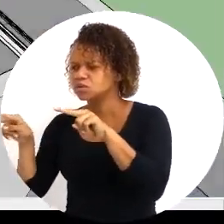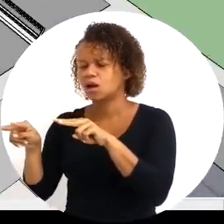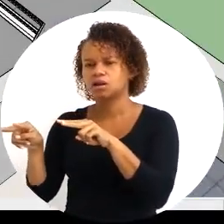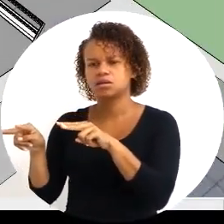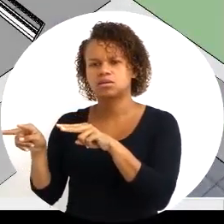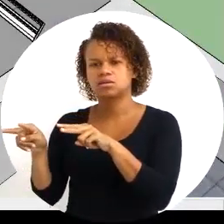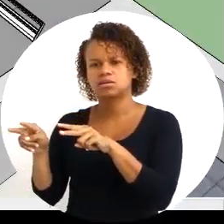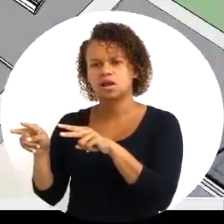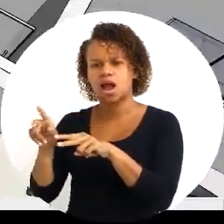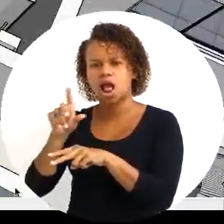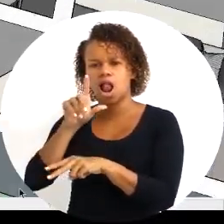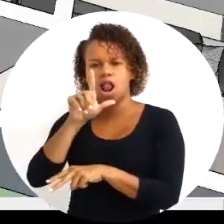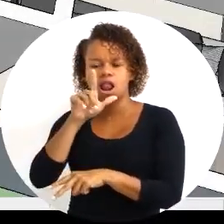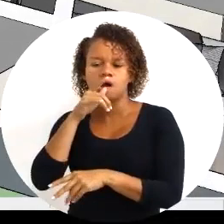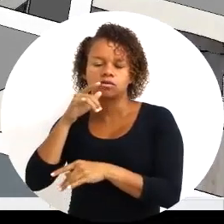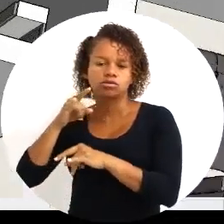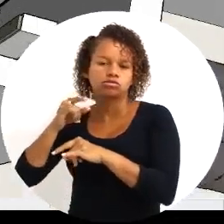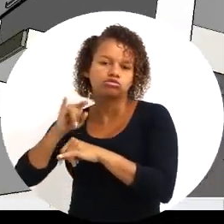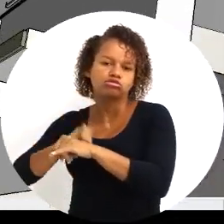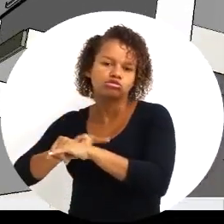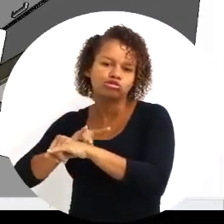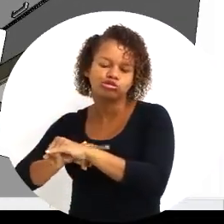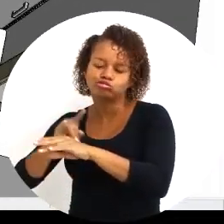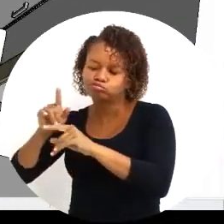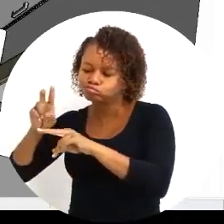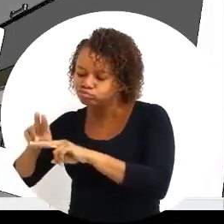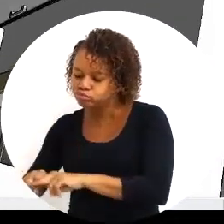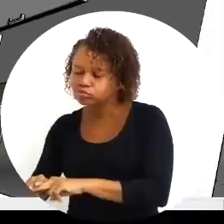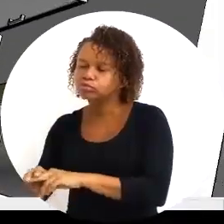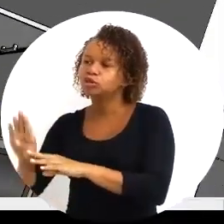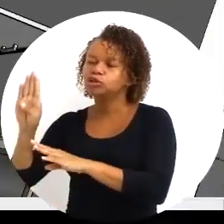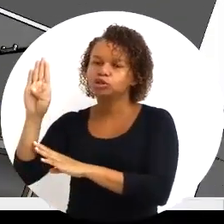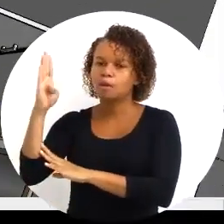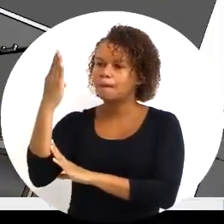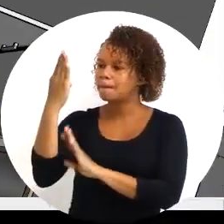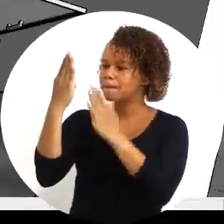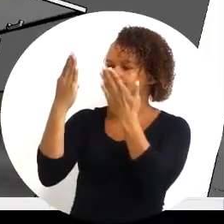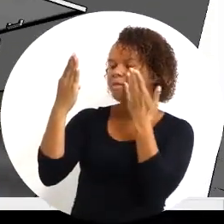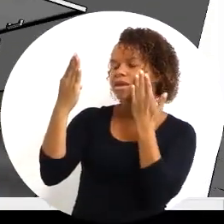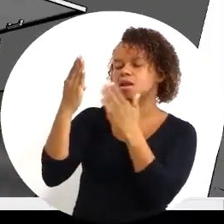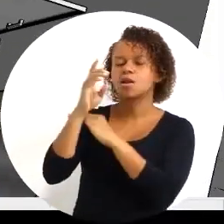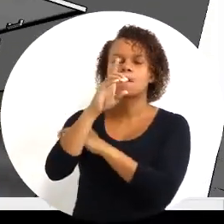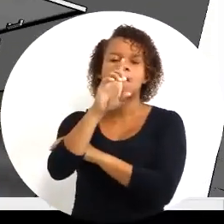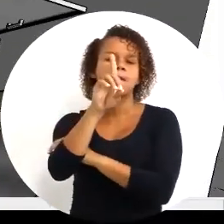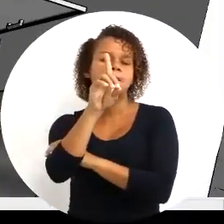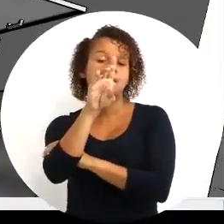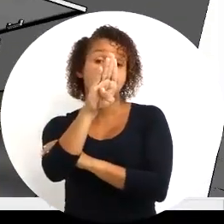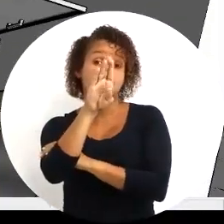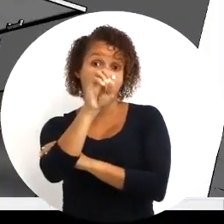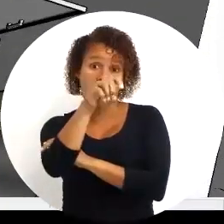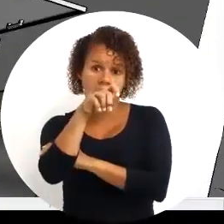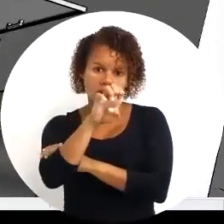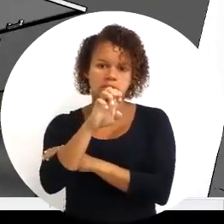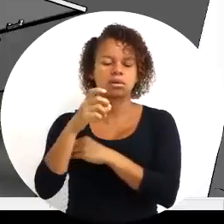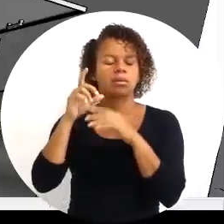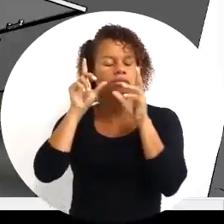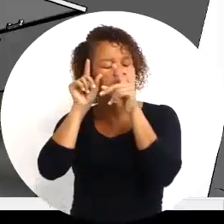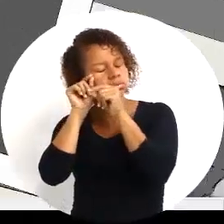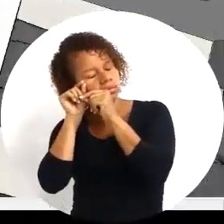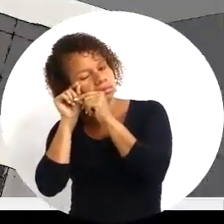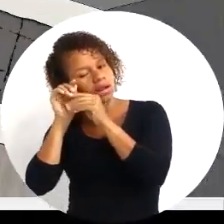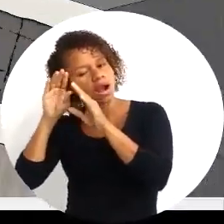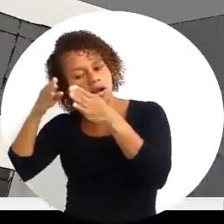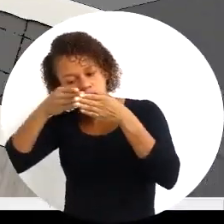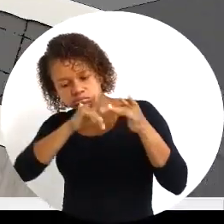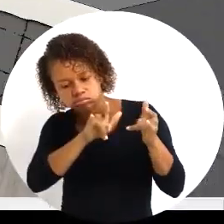ver as louças sanitárias, espelho, box. E no dormitório,